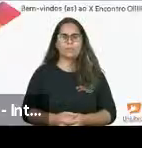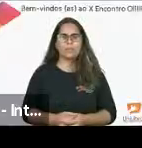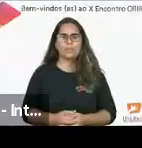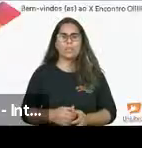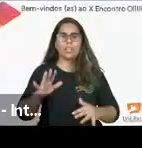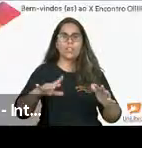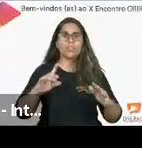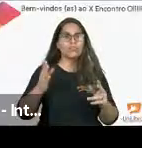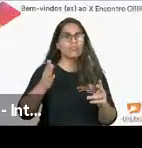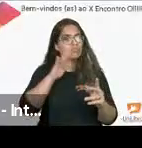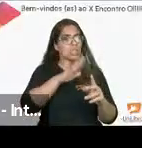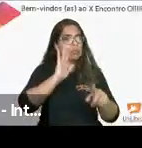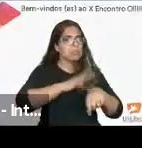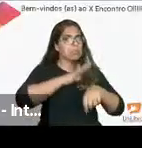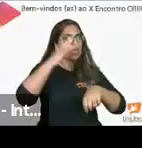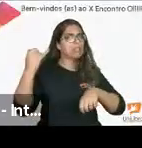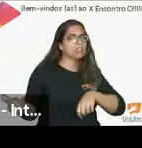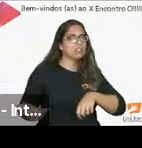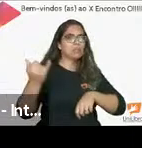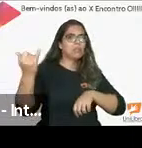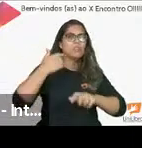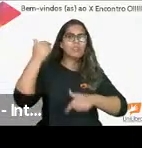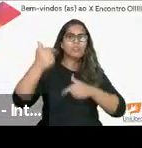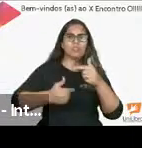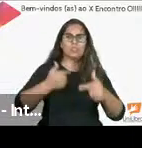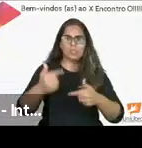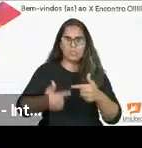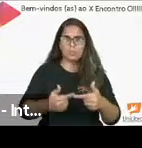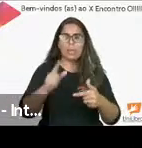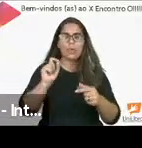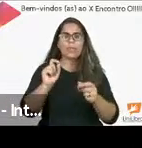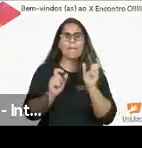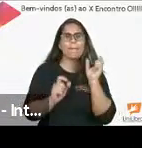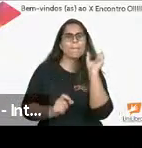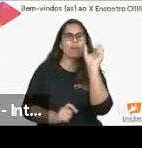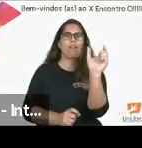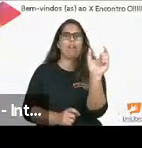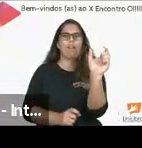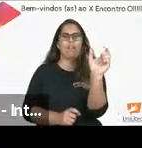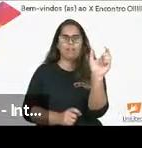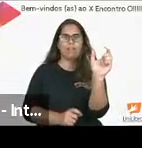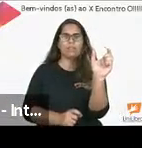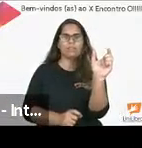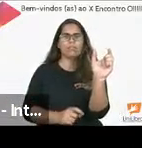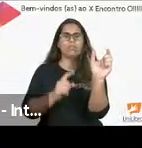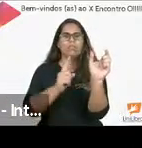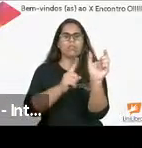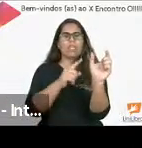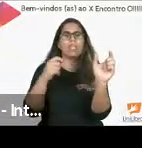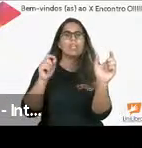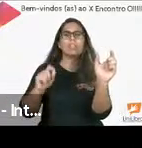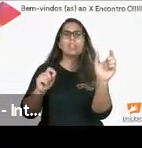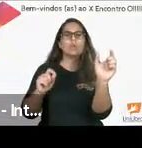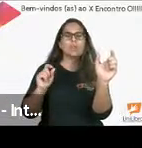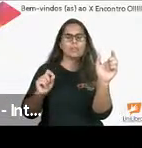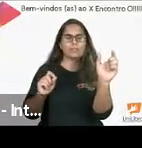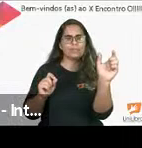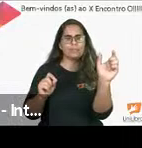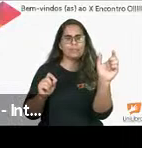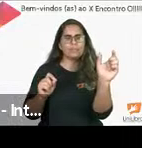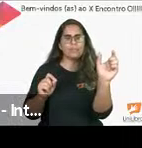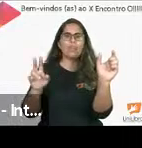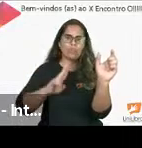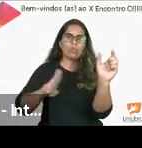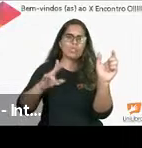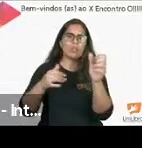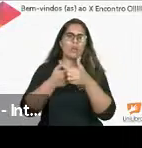ícone mais importante do trabalho de Ong é a palavra. Ele tem essa citação que eu vou usar como guia,